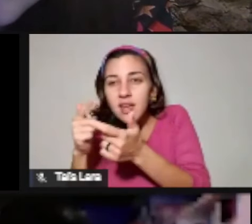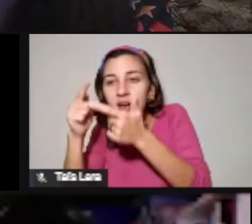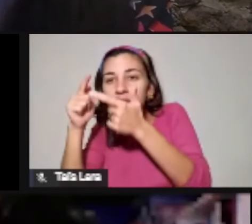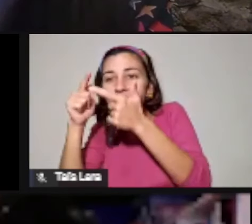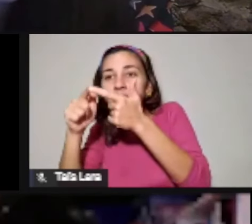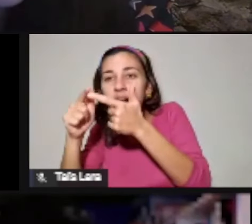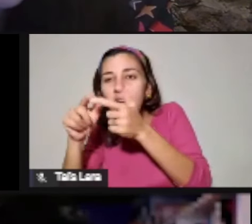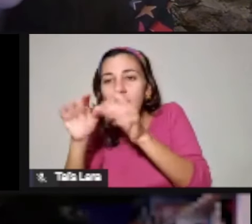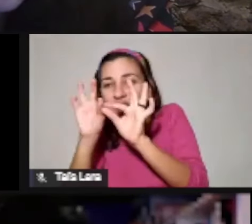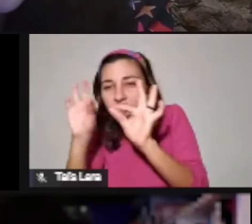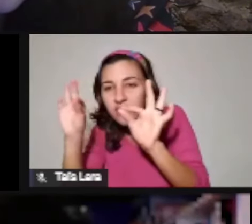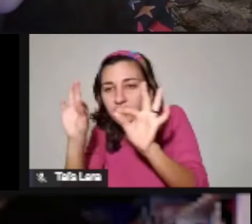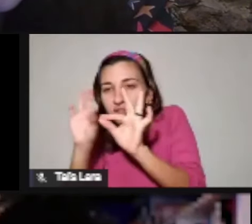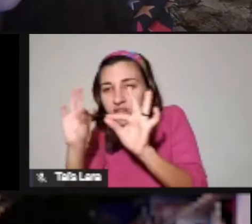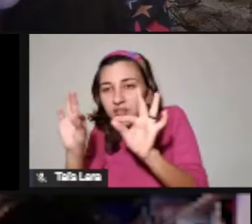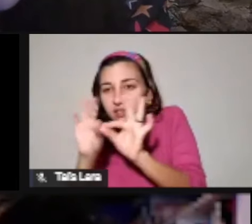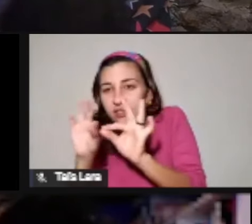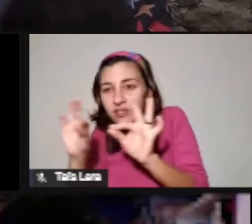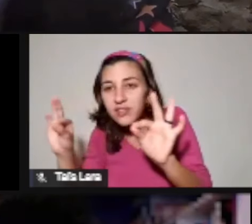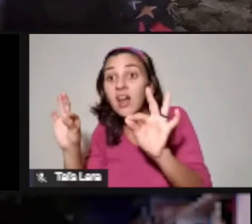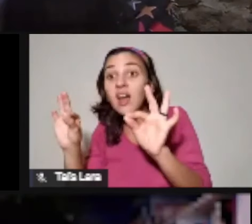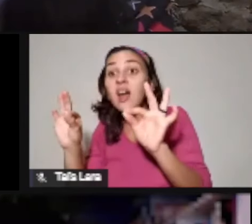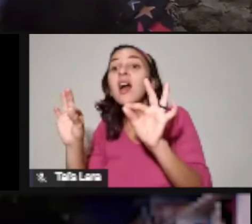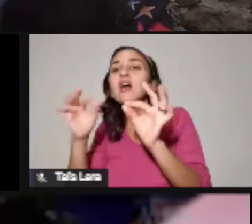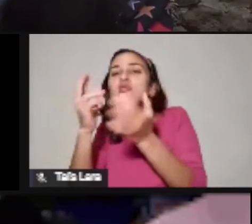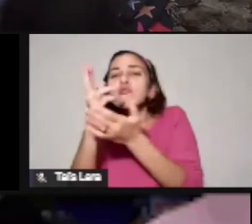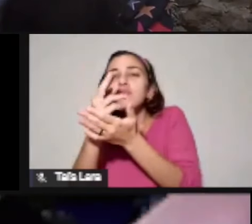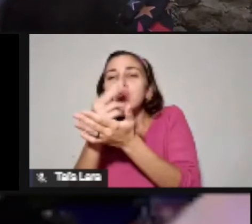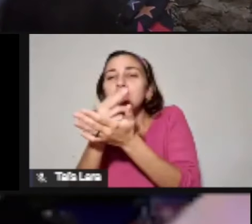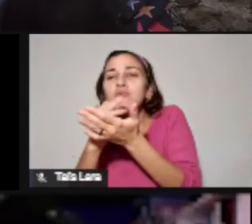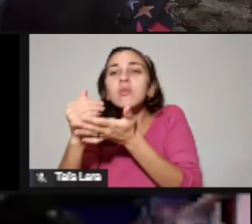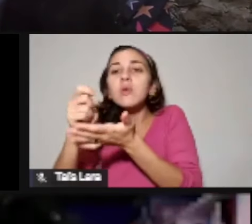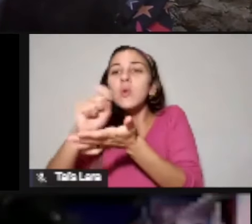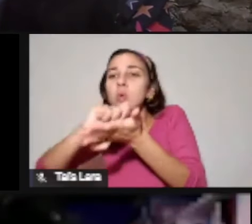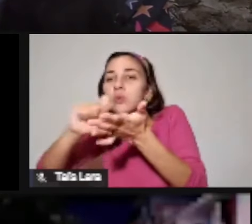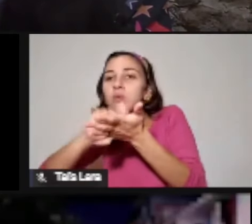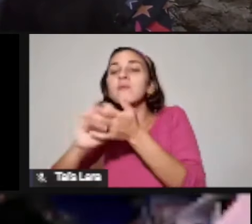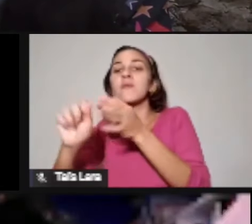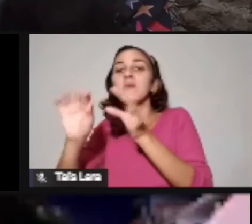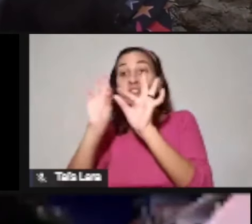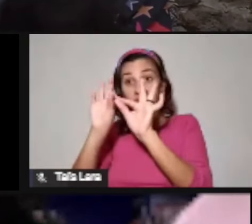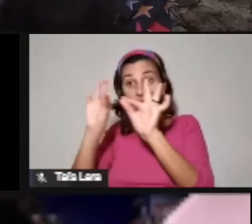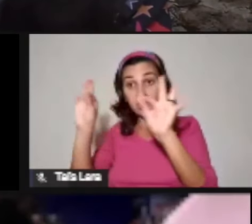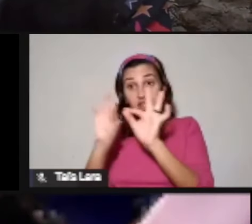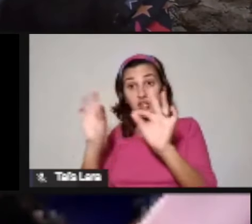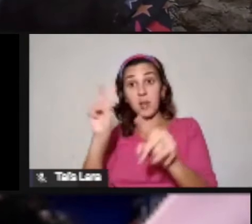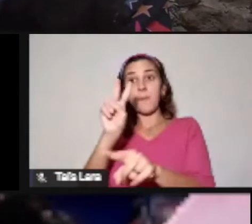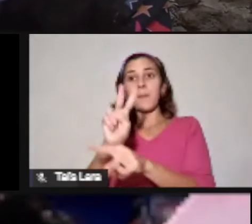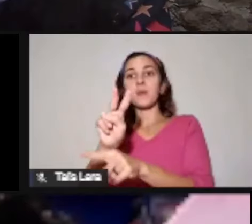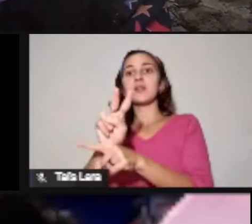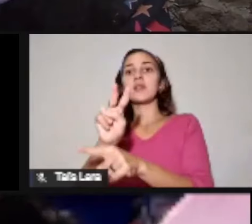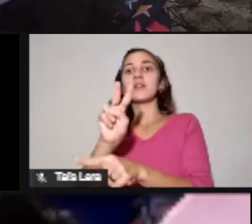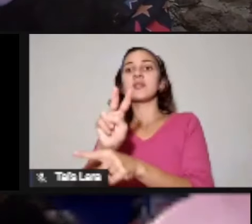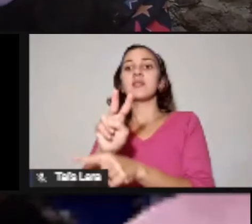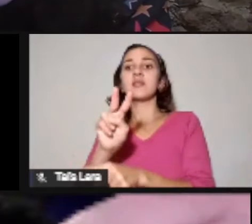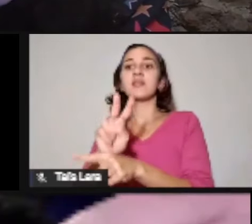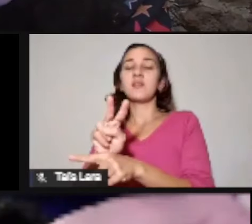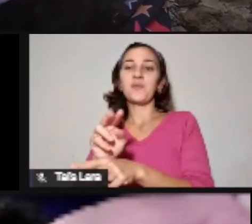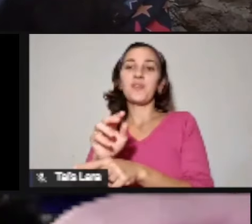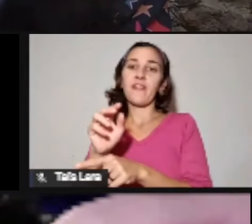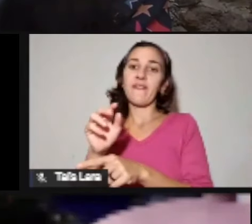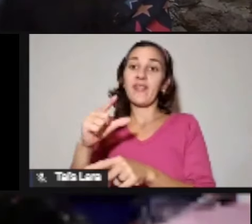gente? A fitinha tem escrito assim, fitinha da proteção, e ao lado do escrito fitinha da proteção, vão tendo esses símbolos um ao lado do